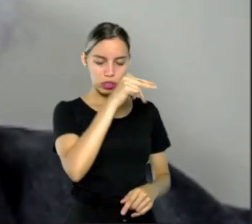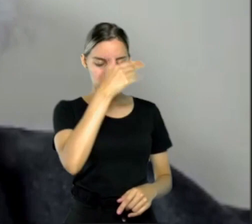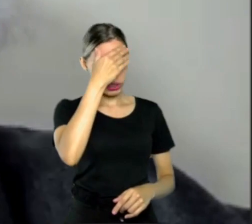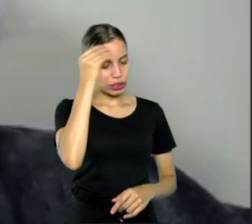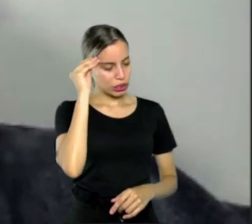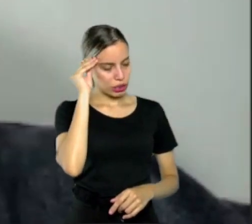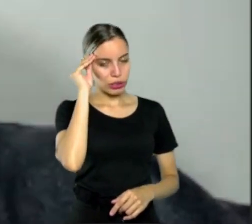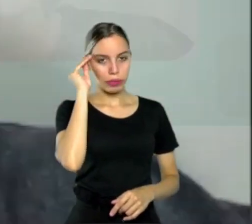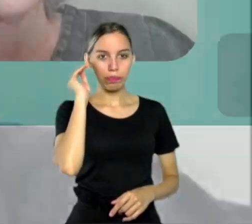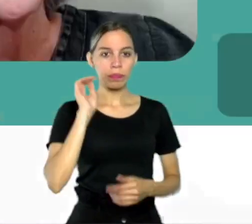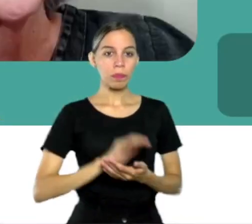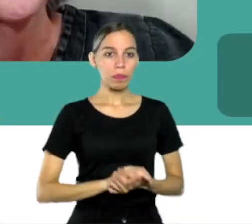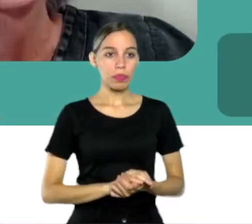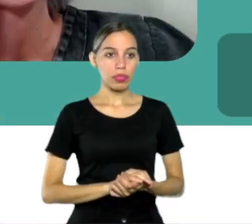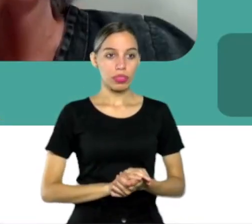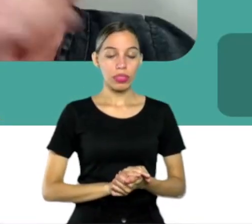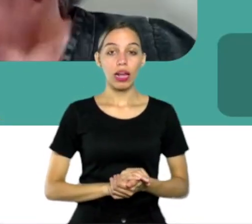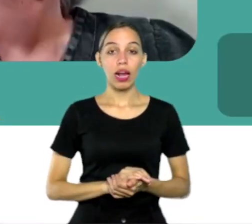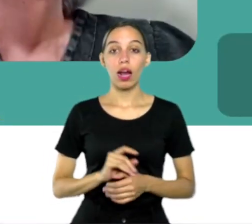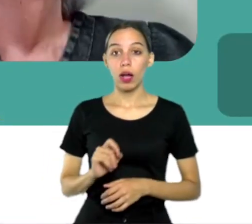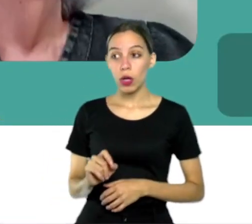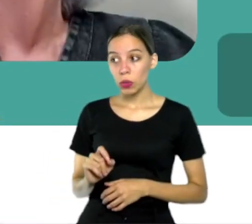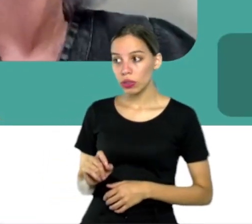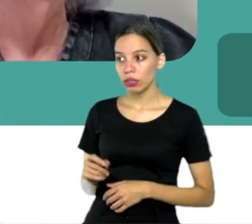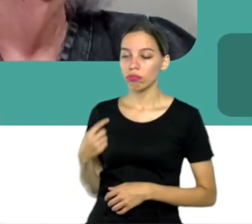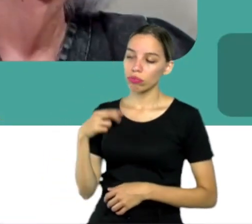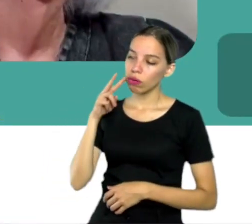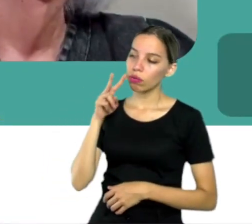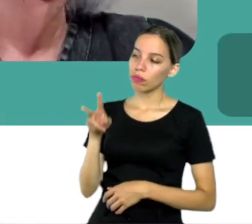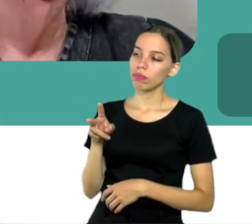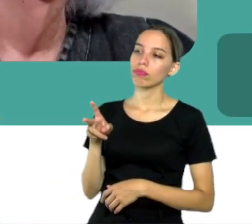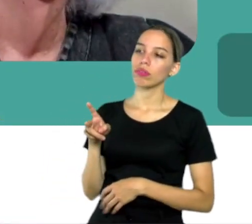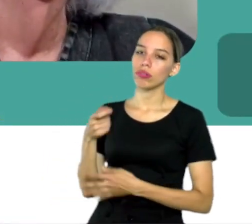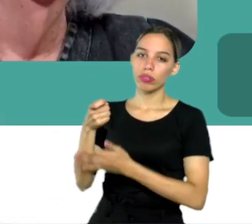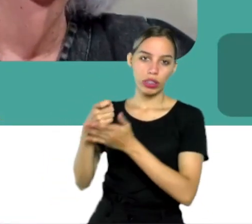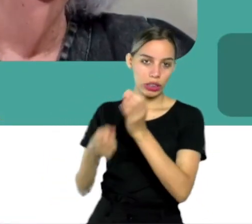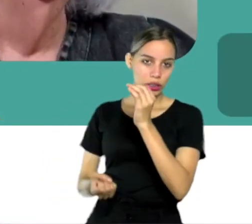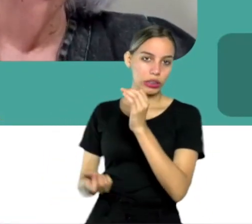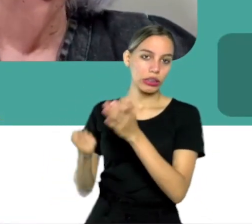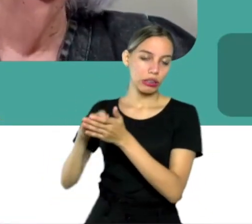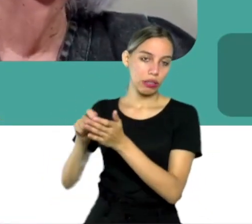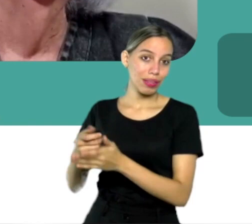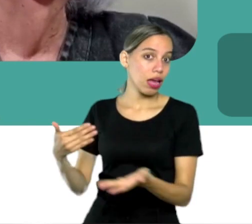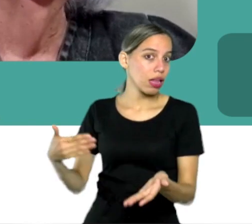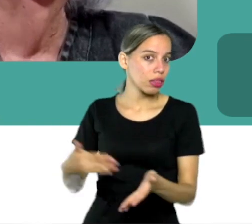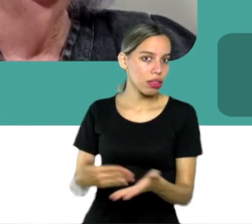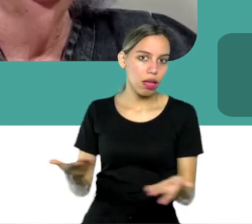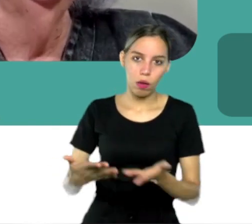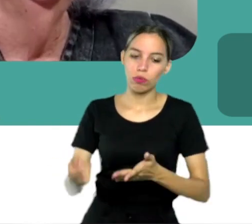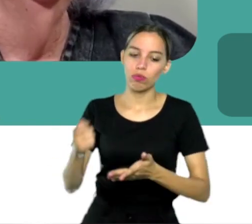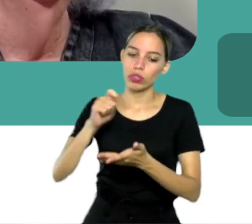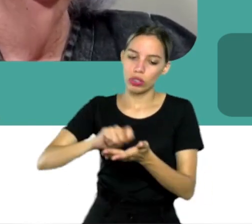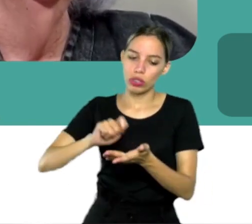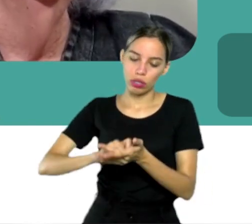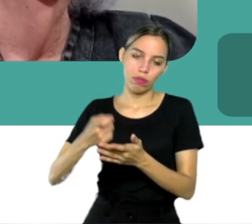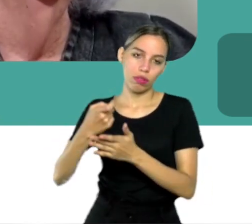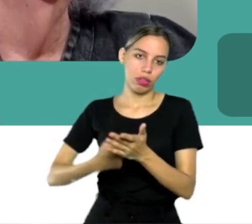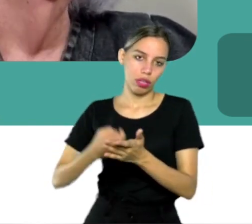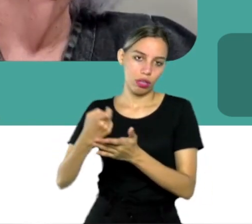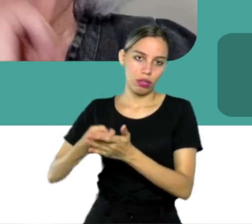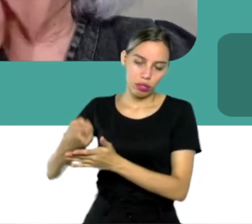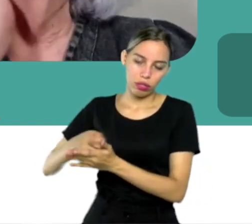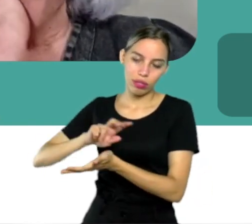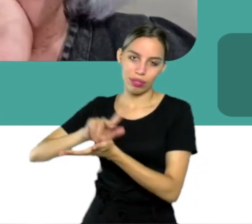de exercício mesmo, sabe? Até hoje, né? Ô Líria, e como